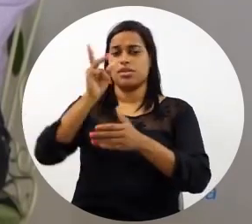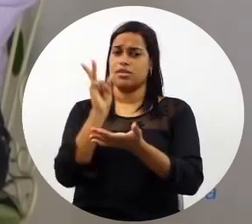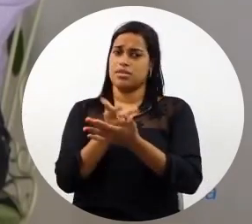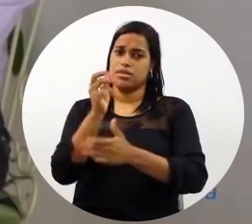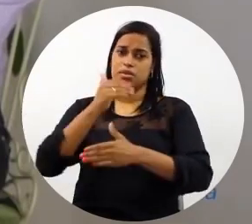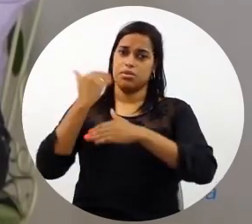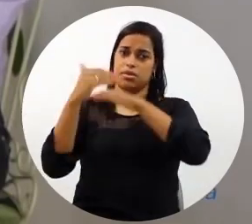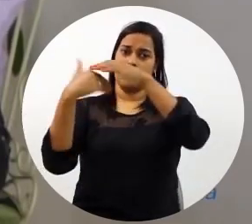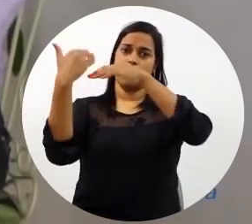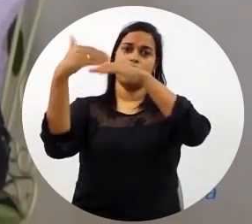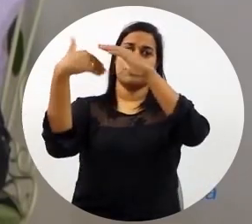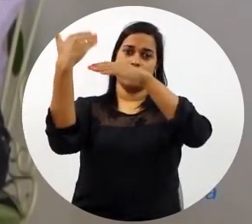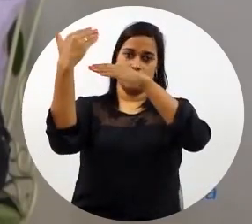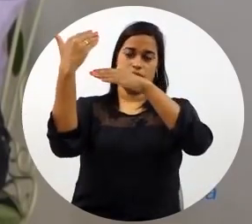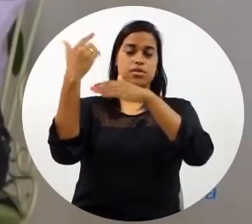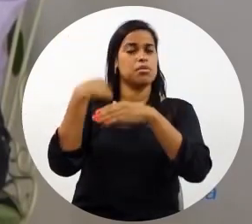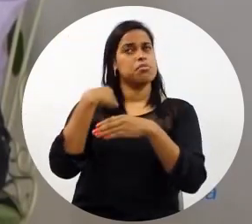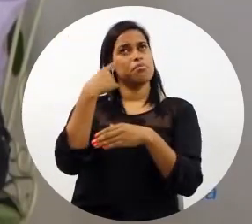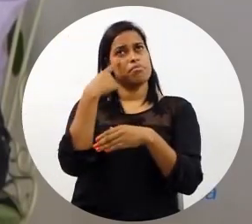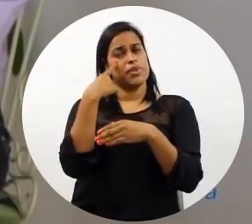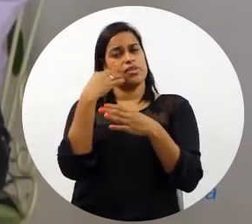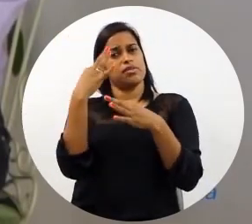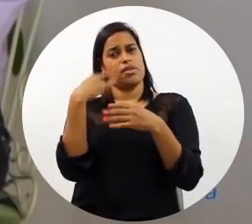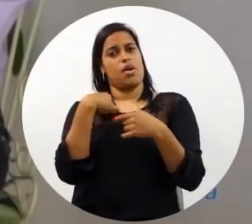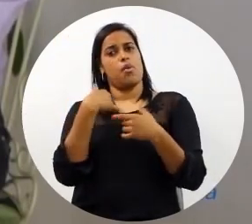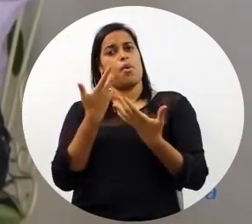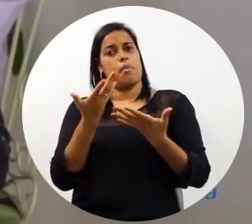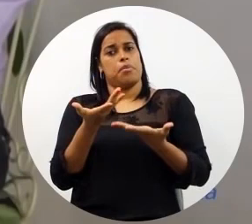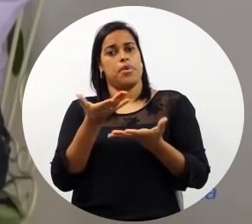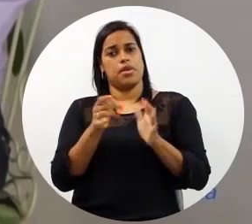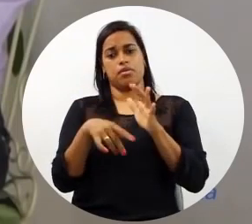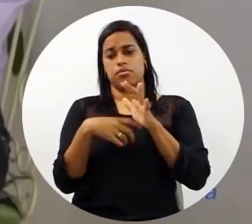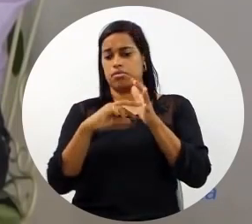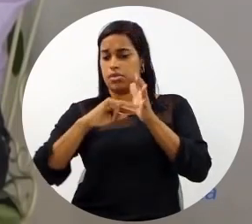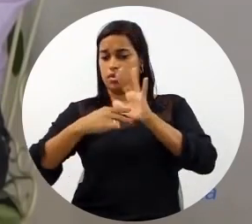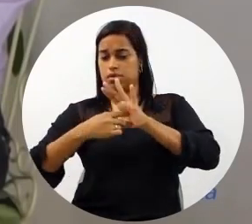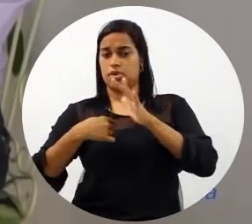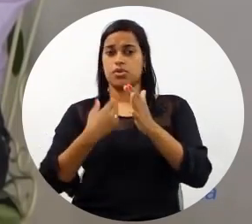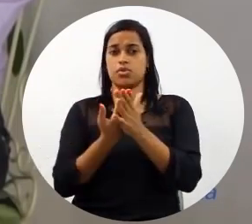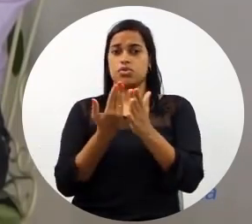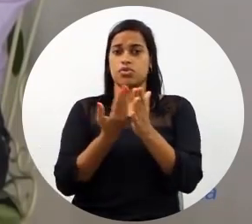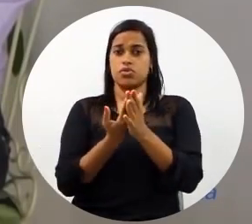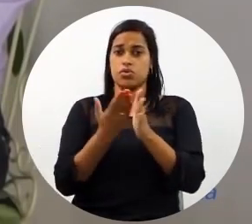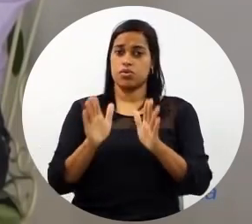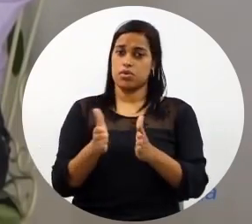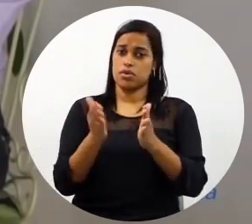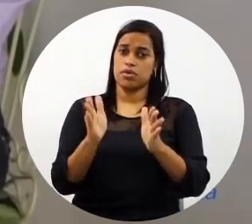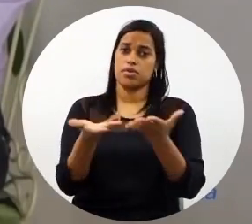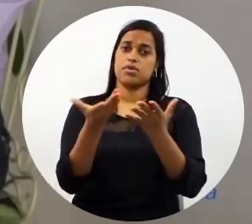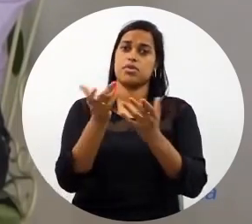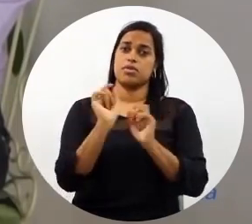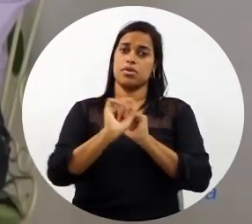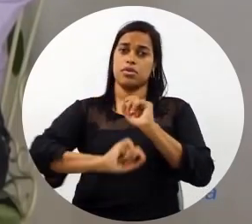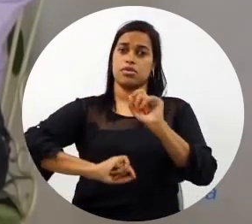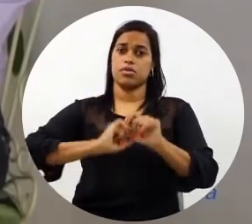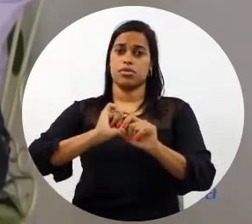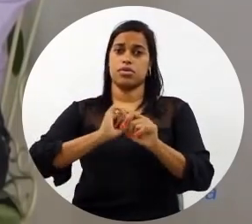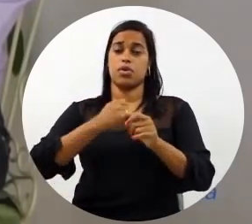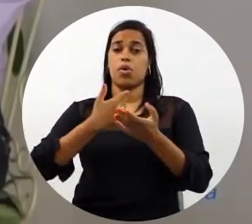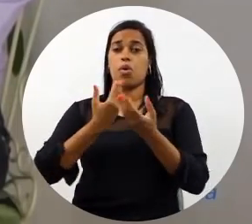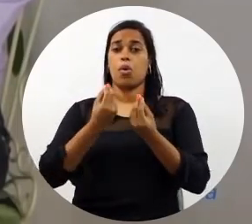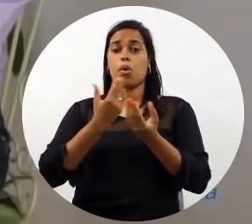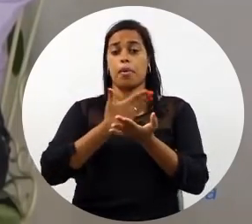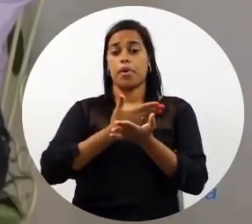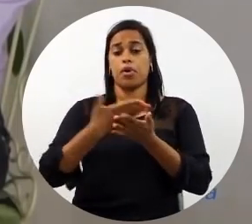processo. Se a gente fosse pensar qual é a herança dos estudos motivacionais, como é que